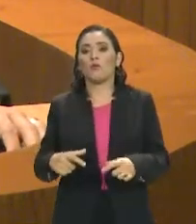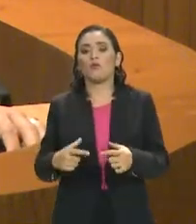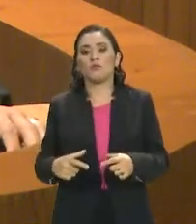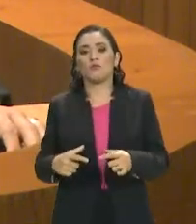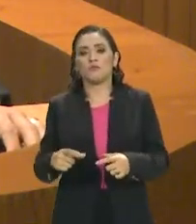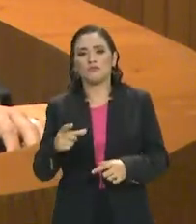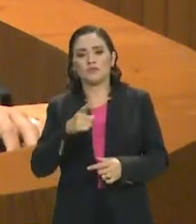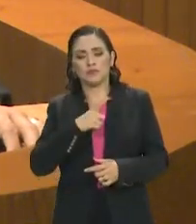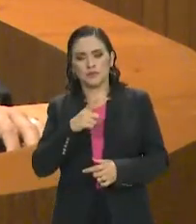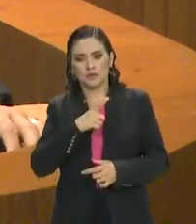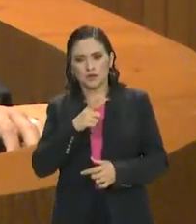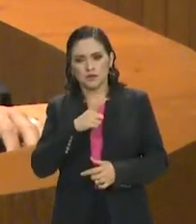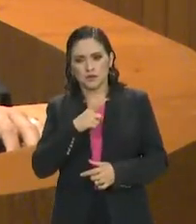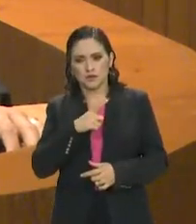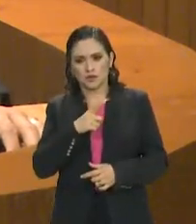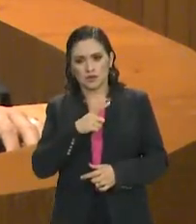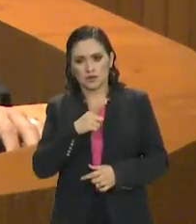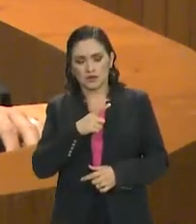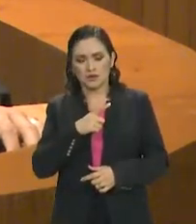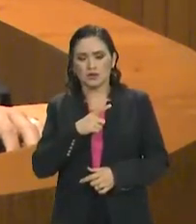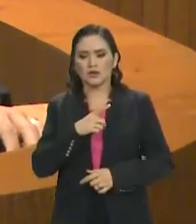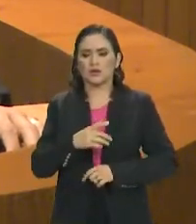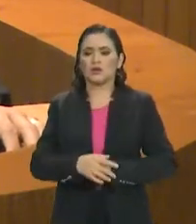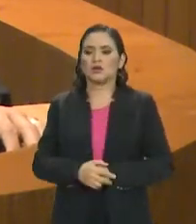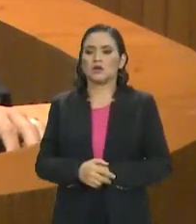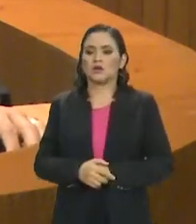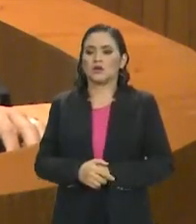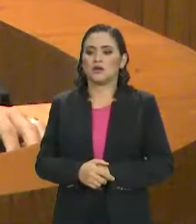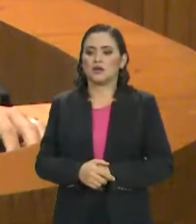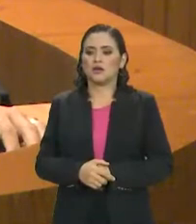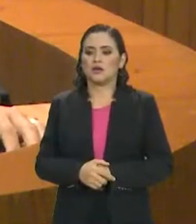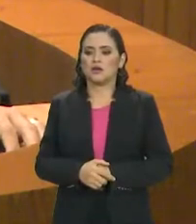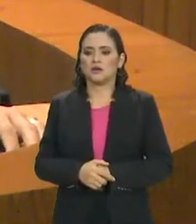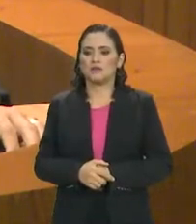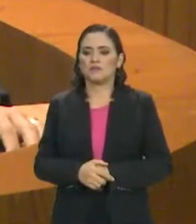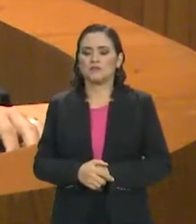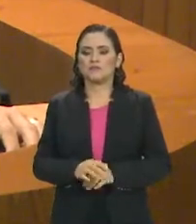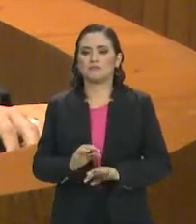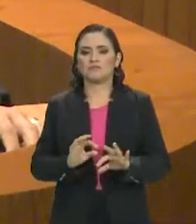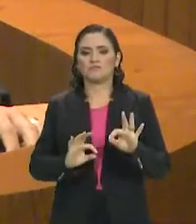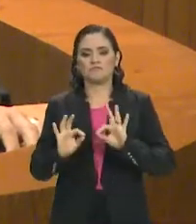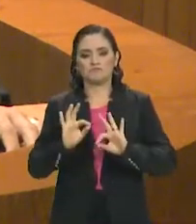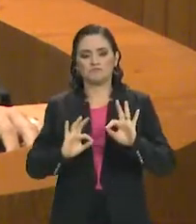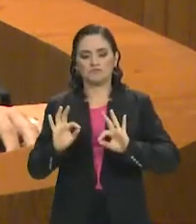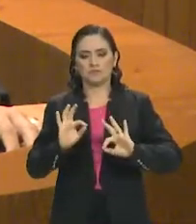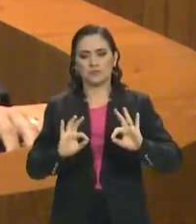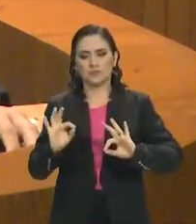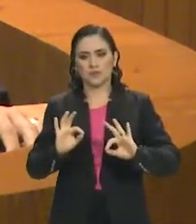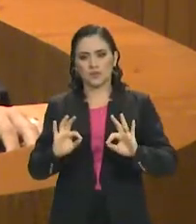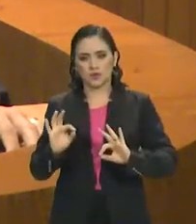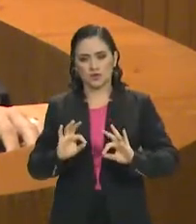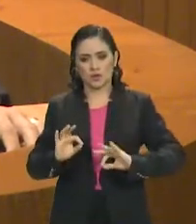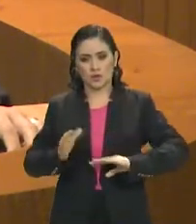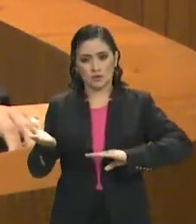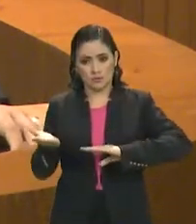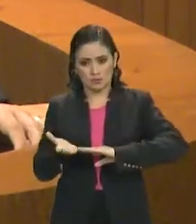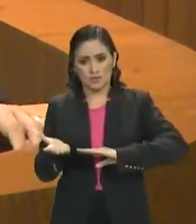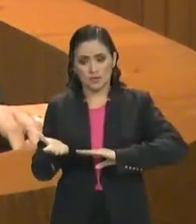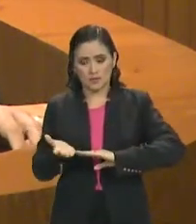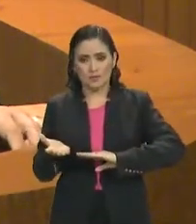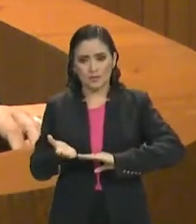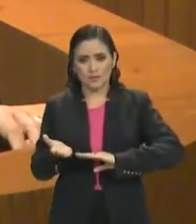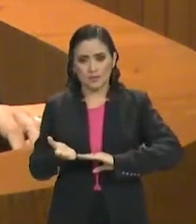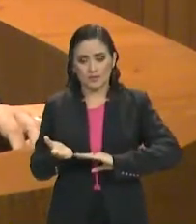uma construção mais moderna, já que esse era um mercado, era um dos prédios públicos mais antigos da cidade,